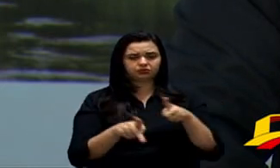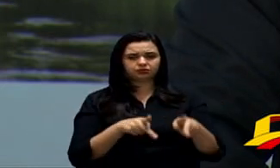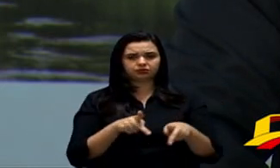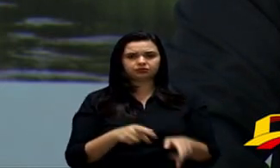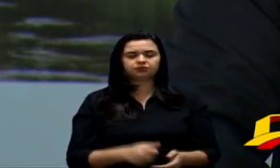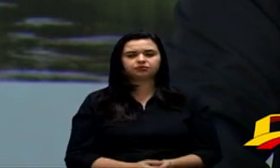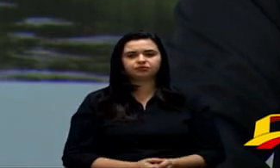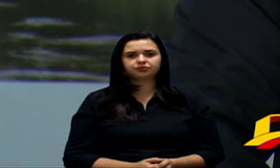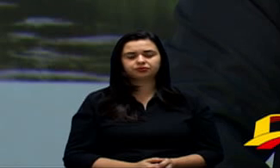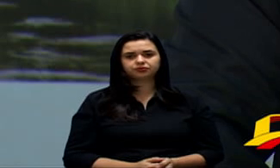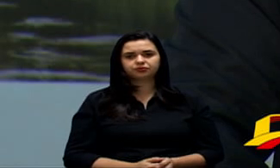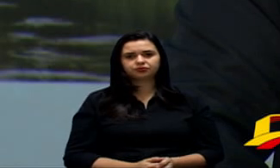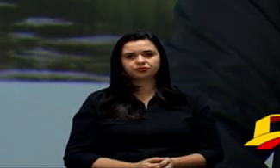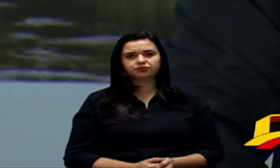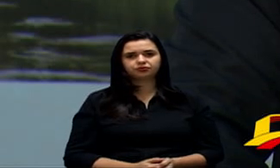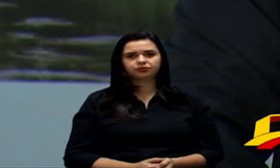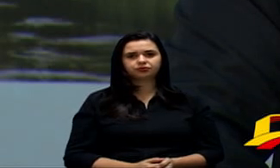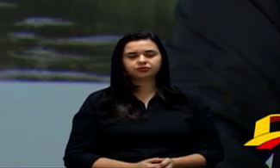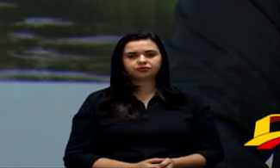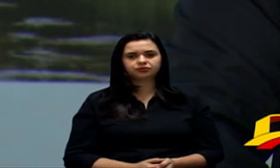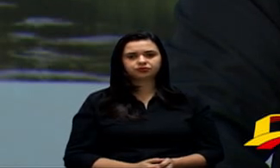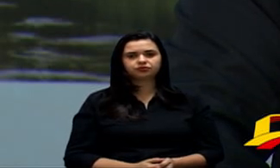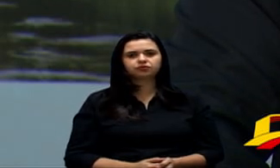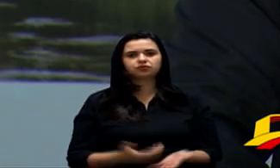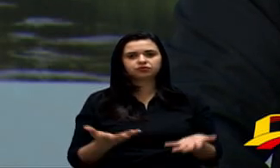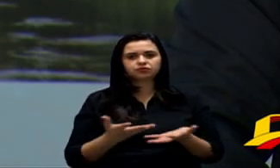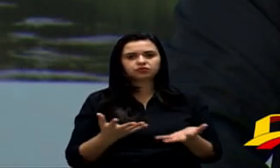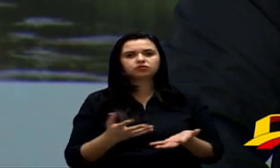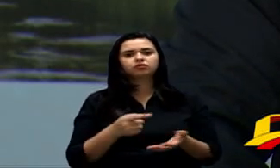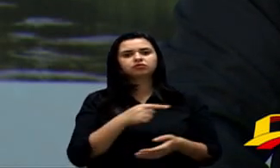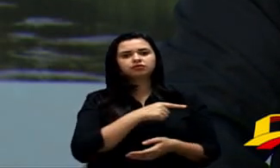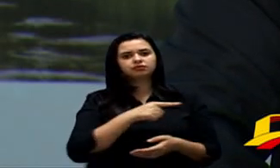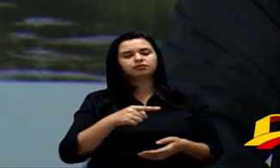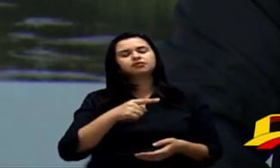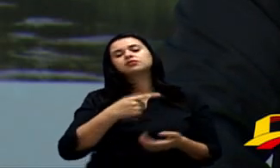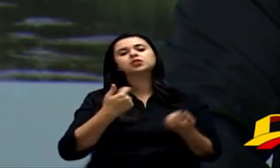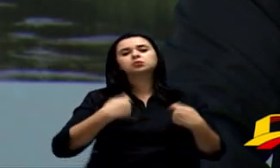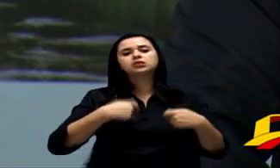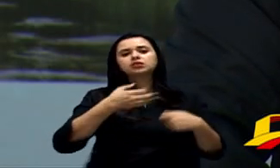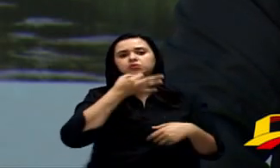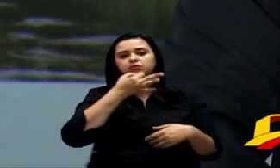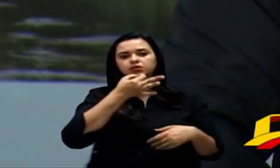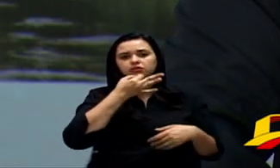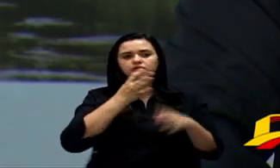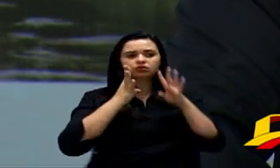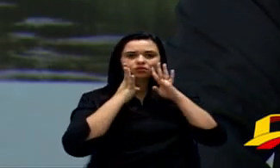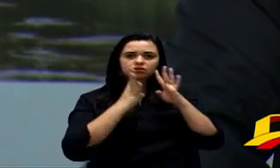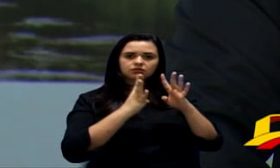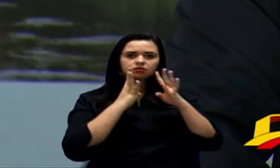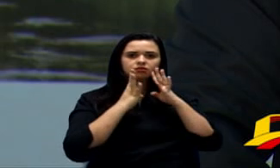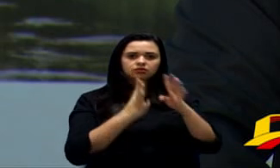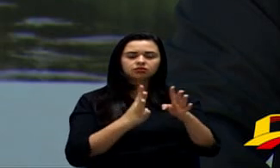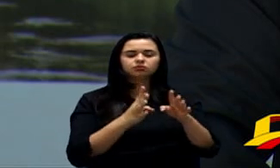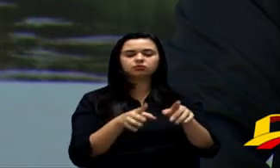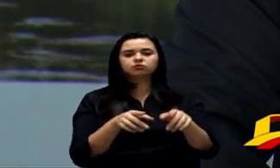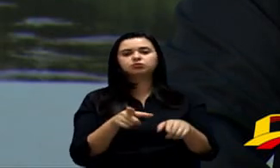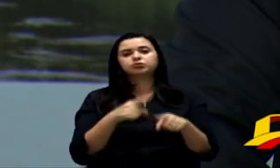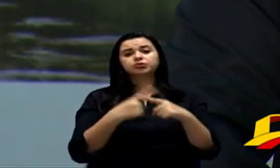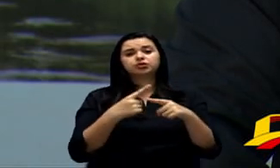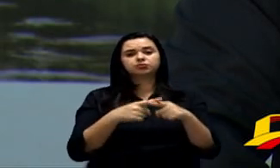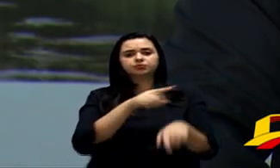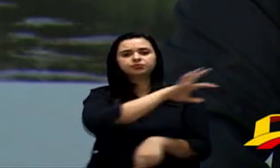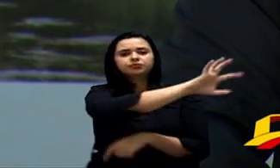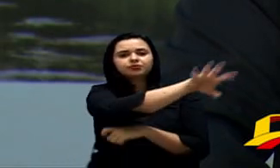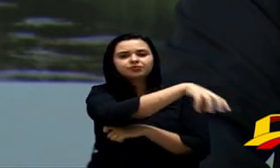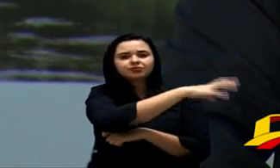uma vez, que devem ser ouvidos, são categóricos. É um elefante que, já com uma idade avançada,